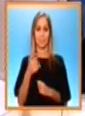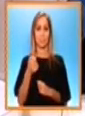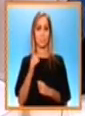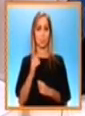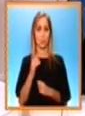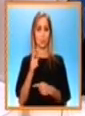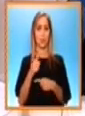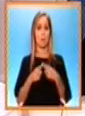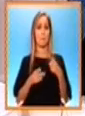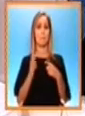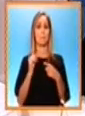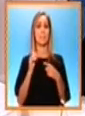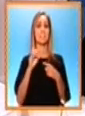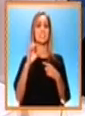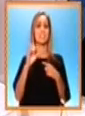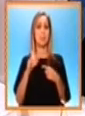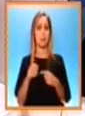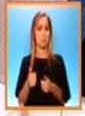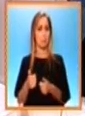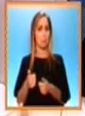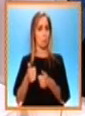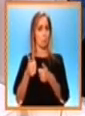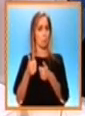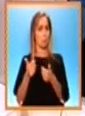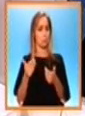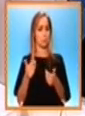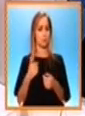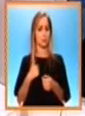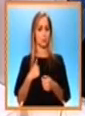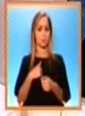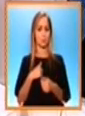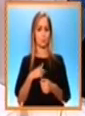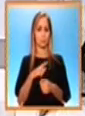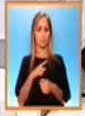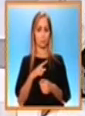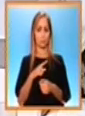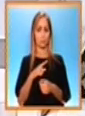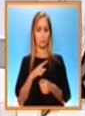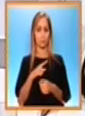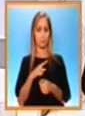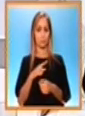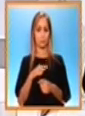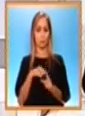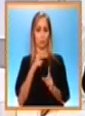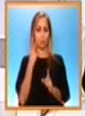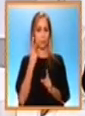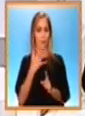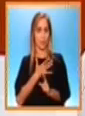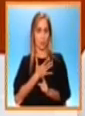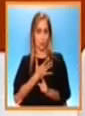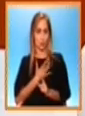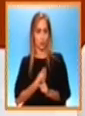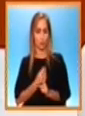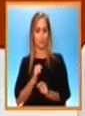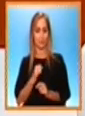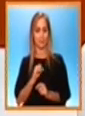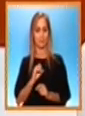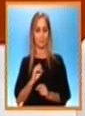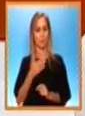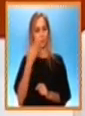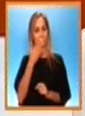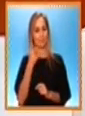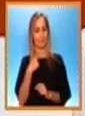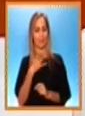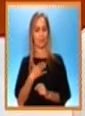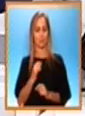em cima é em bom. Tá. Super em bom, não é? Dito que foi ao espetáculo. Foi ao espetáculo que gostou muito. Foi sim, a ver a estreia, sim, gostou muito. Foi. É